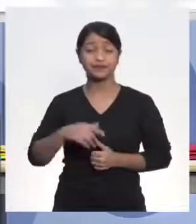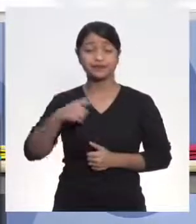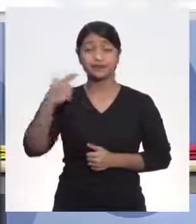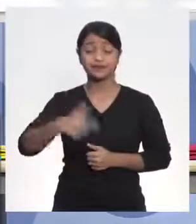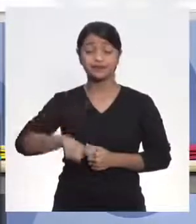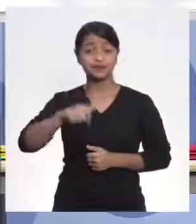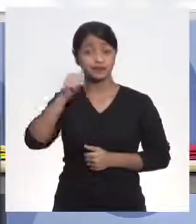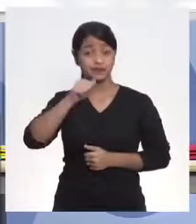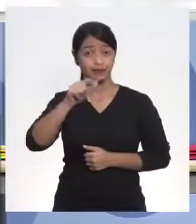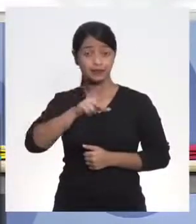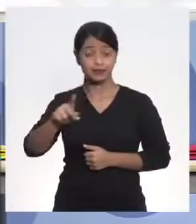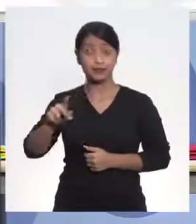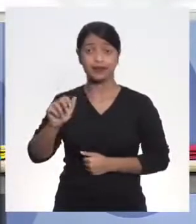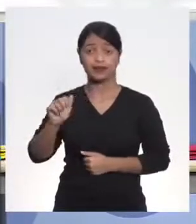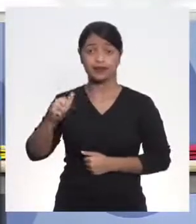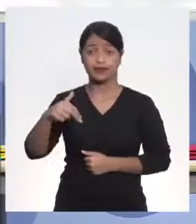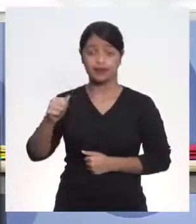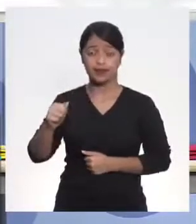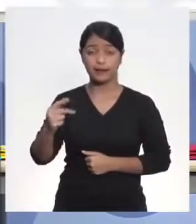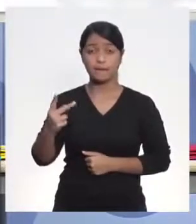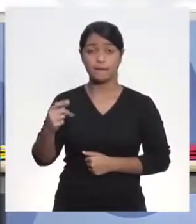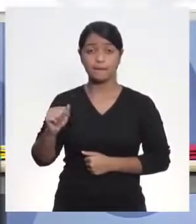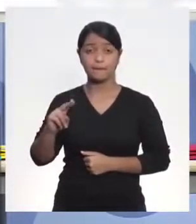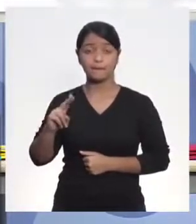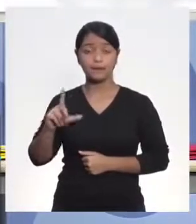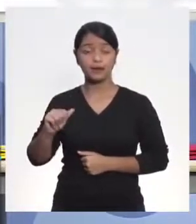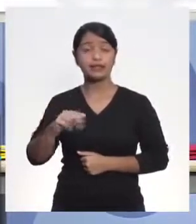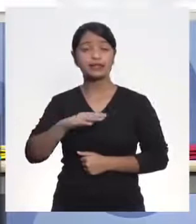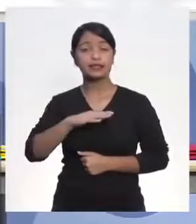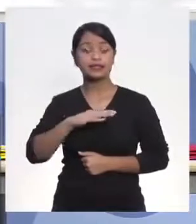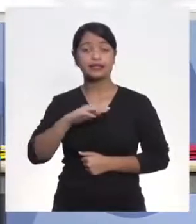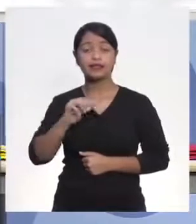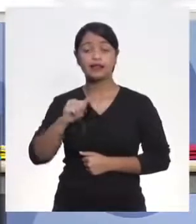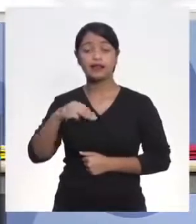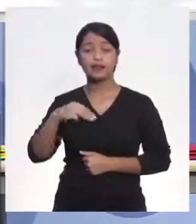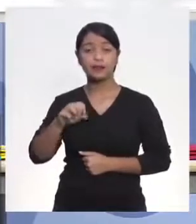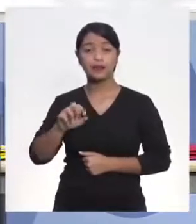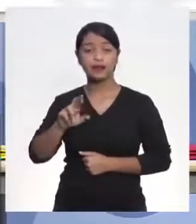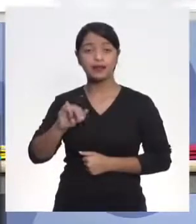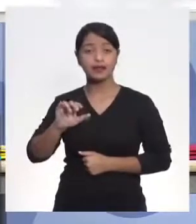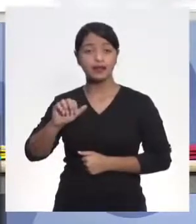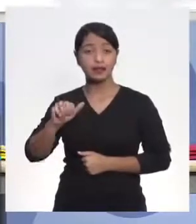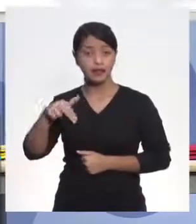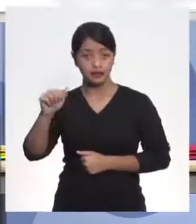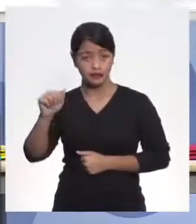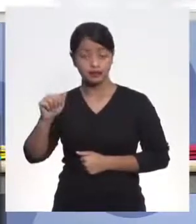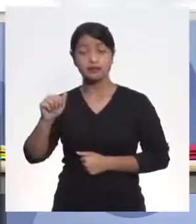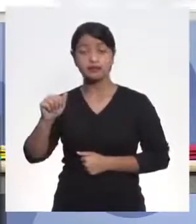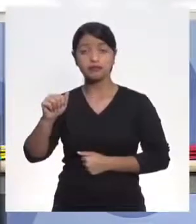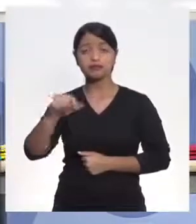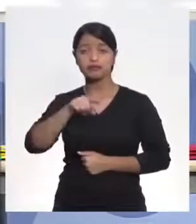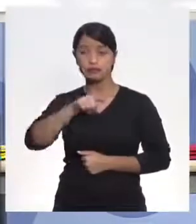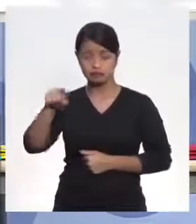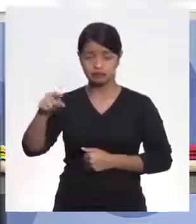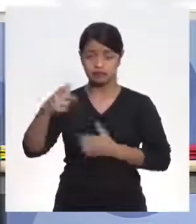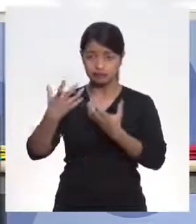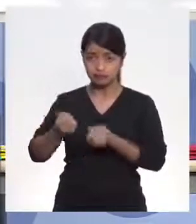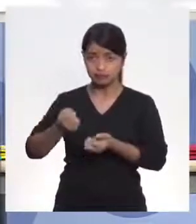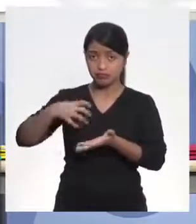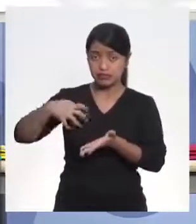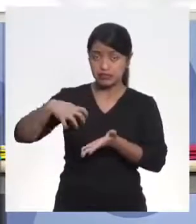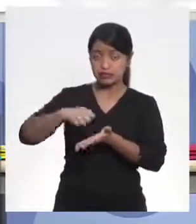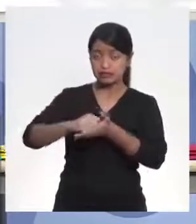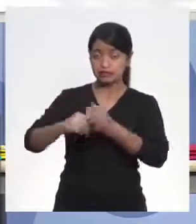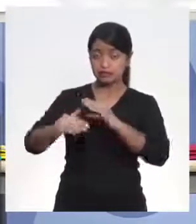Paula, lá de Americana, da Escola Olímpia Bart de Oliveira, vocês estão participando, provavelmente, né, ela colocou que eles